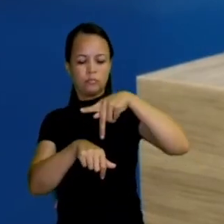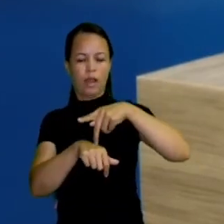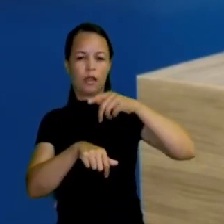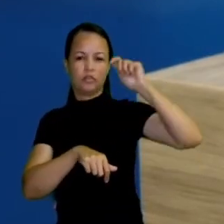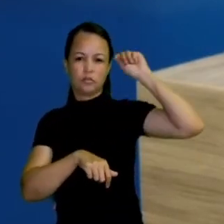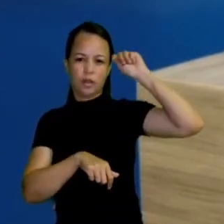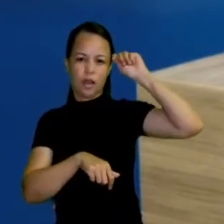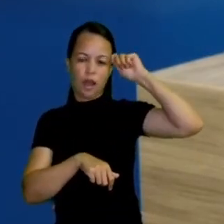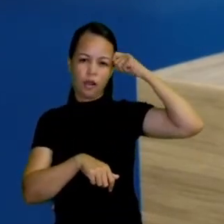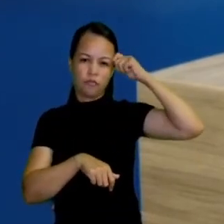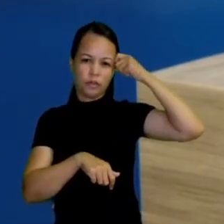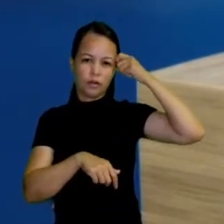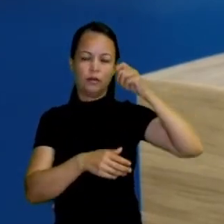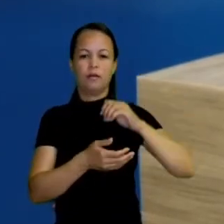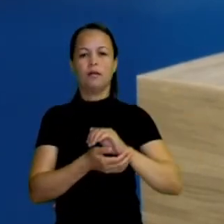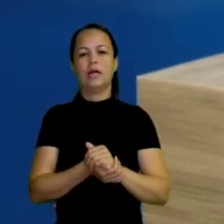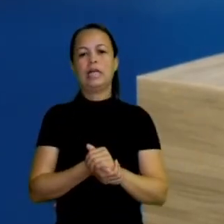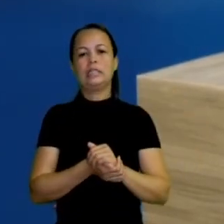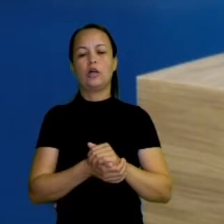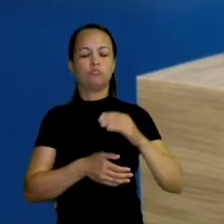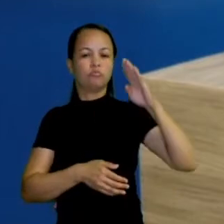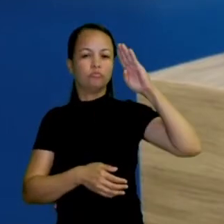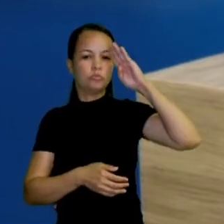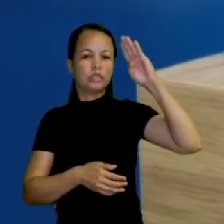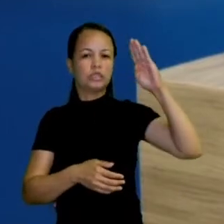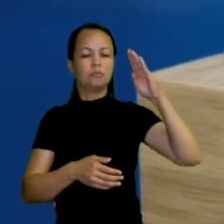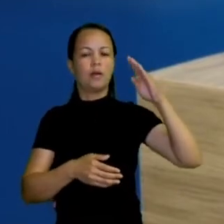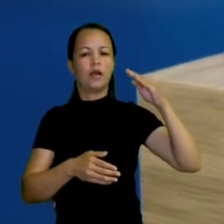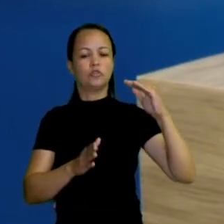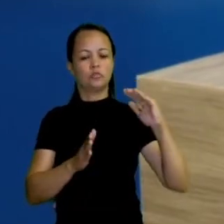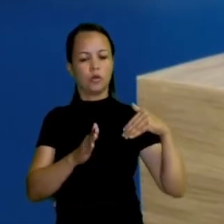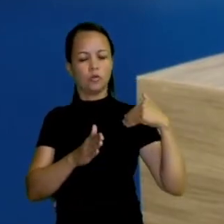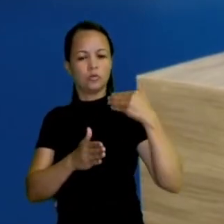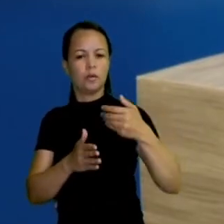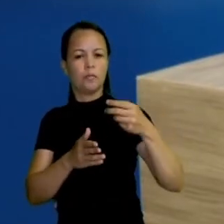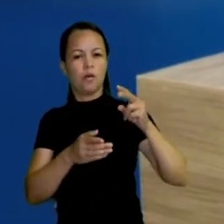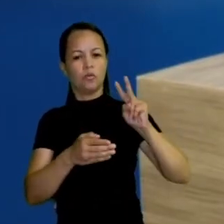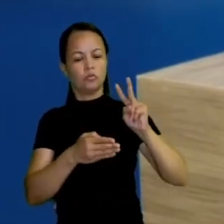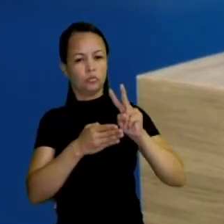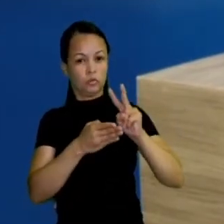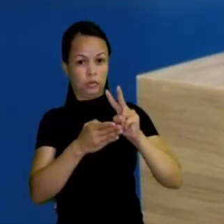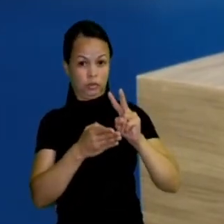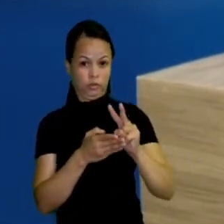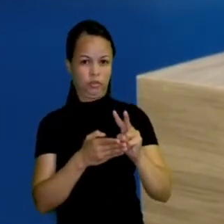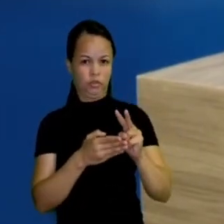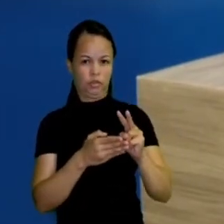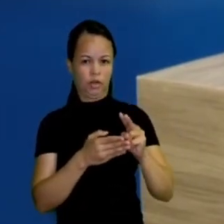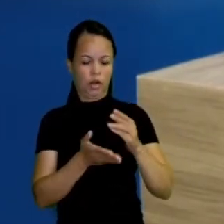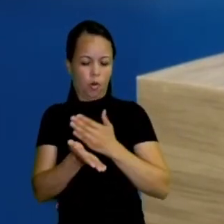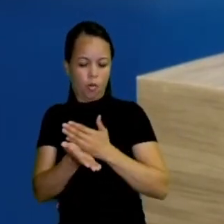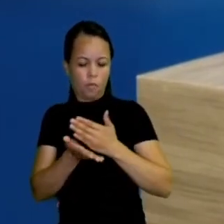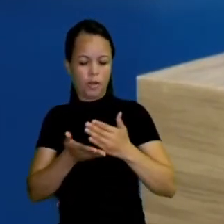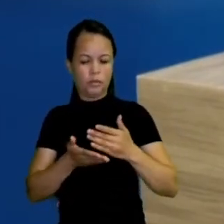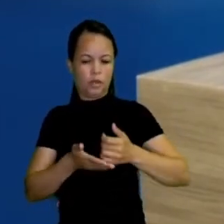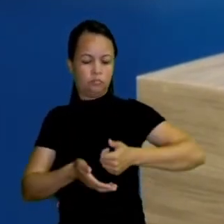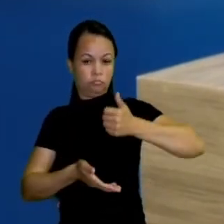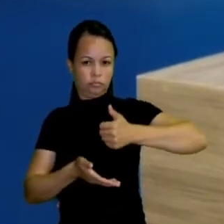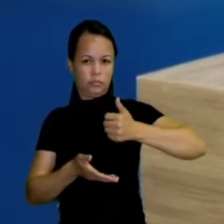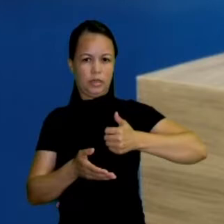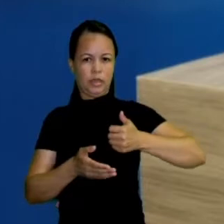Então, os principais e logo após os indígenas, que foram os primeiros a passar pelo processo de